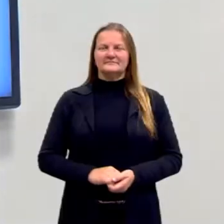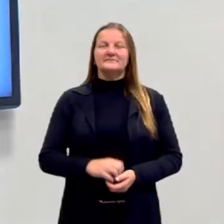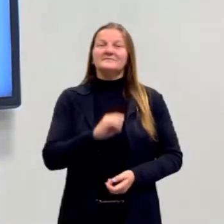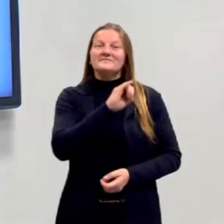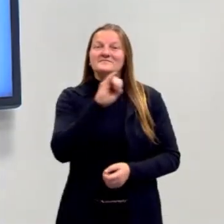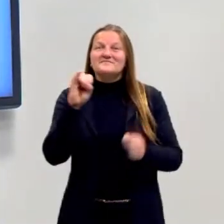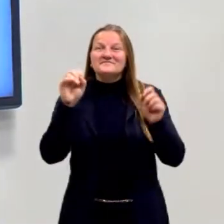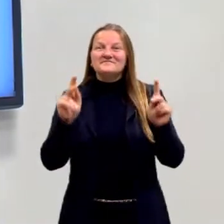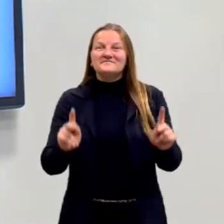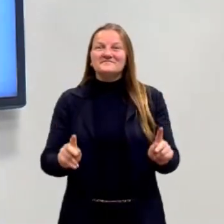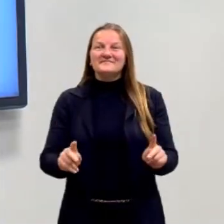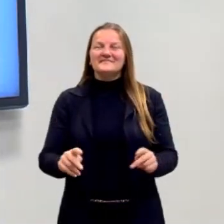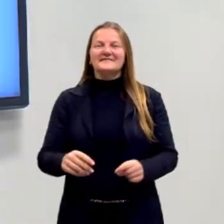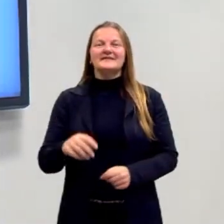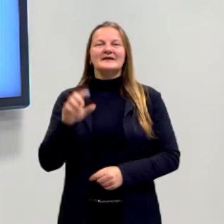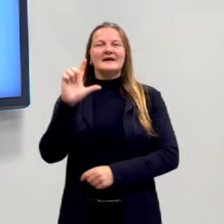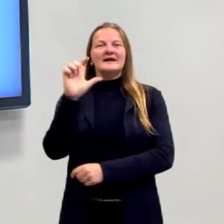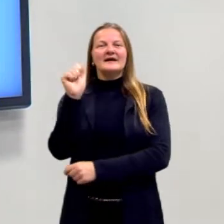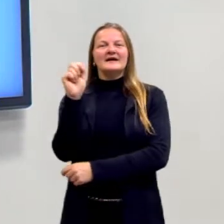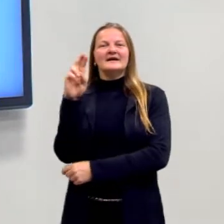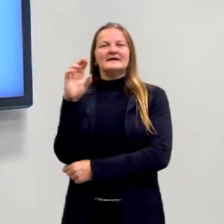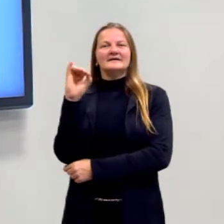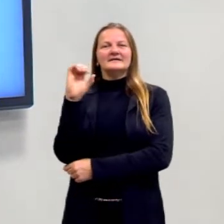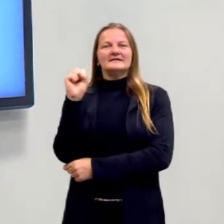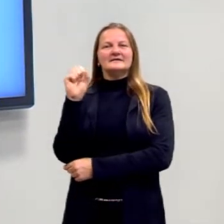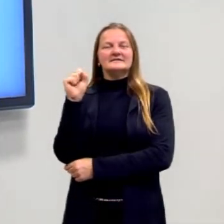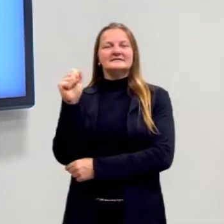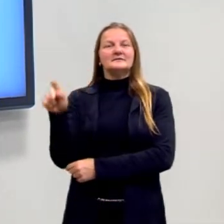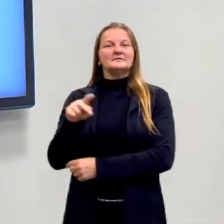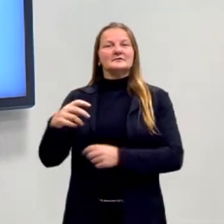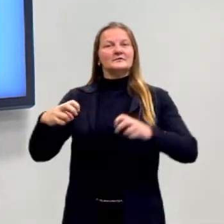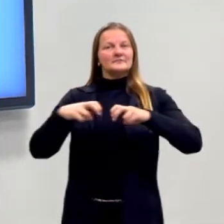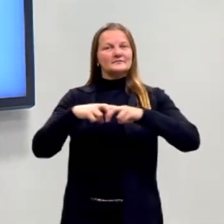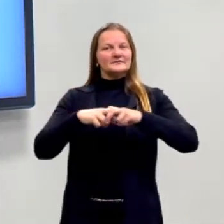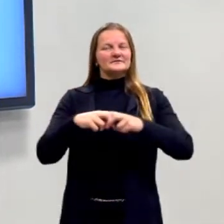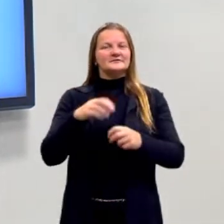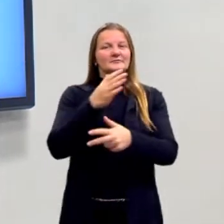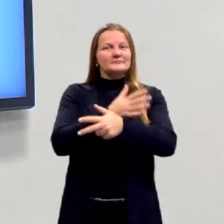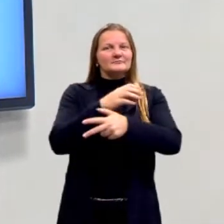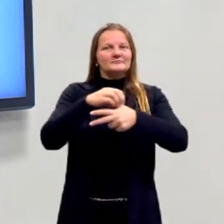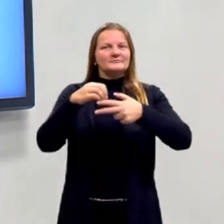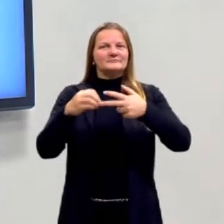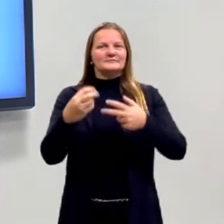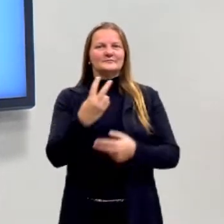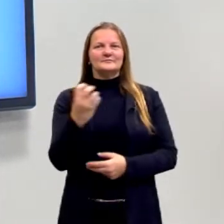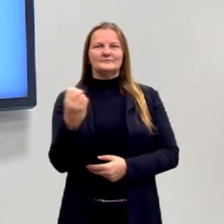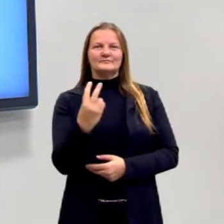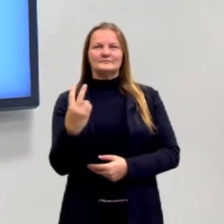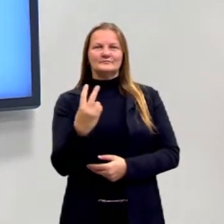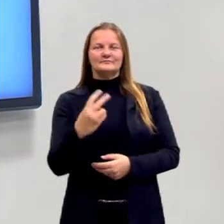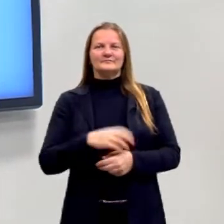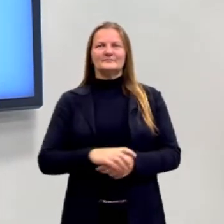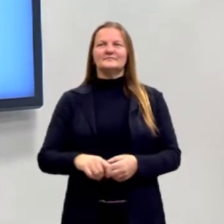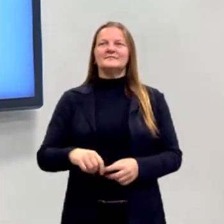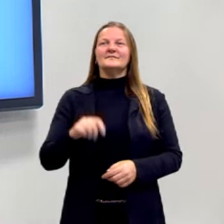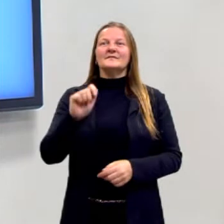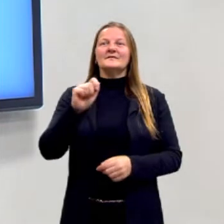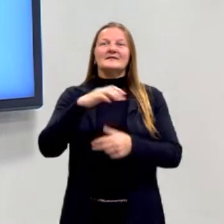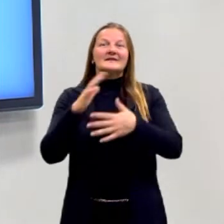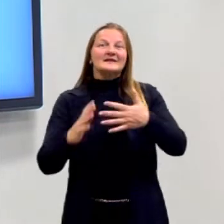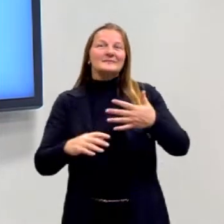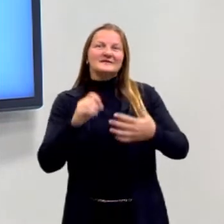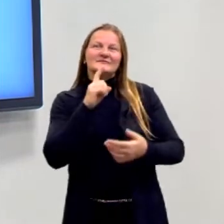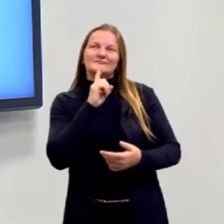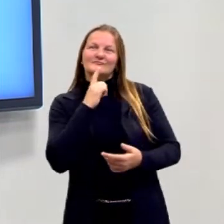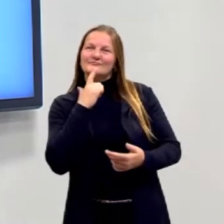Olá pessoal Eu me chamo Larissa e só professora de física do pré-enem 2022 Esse é o meu sinal em Libras